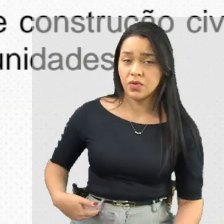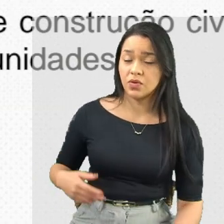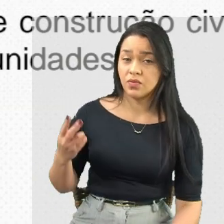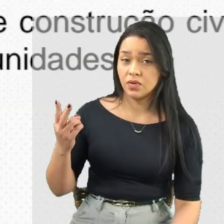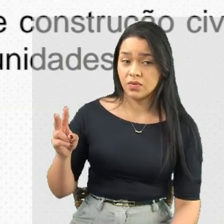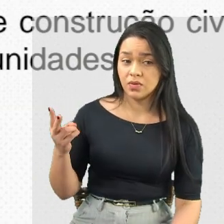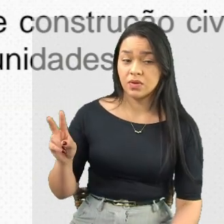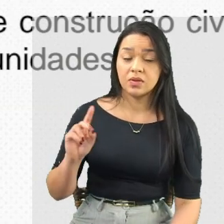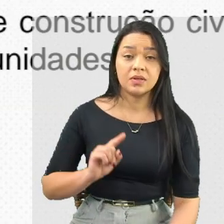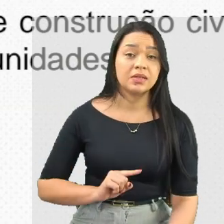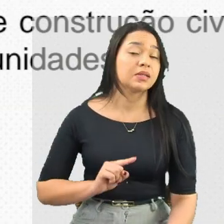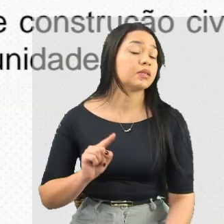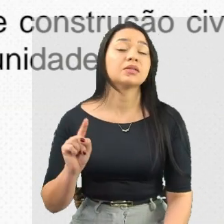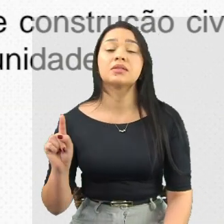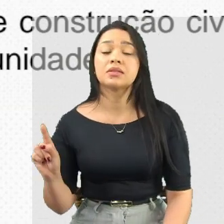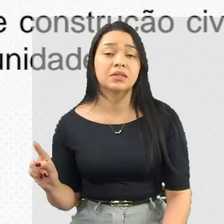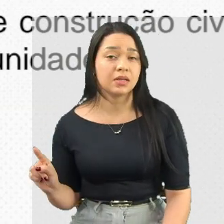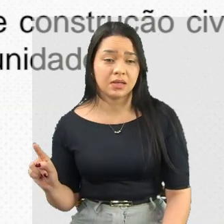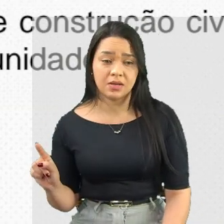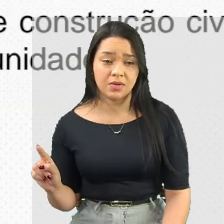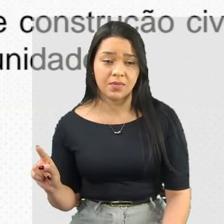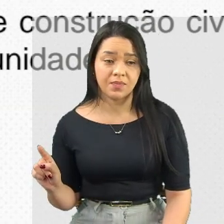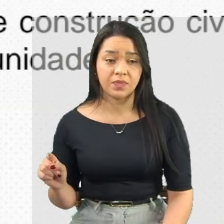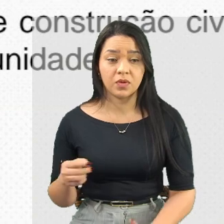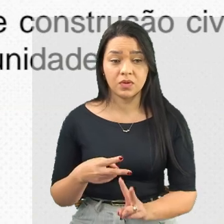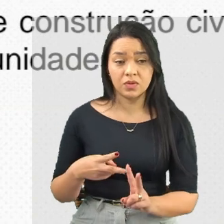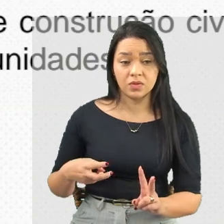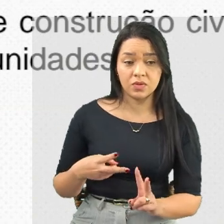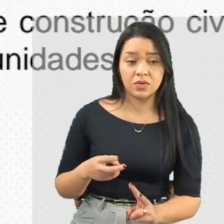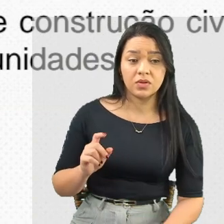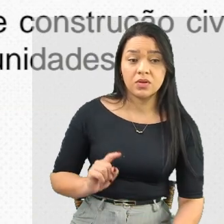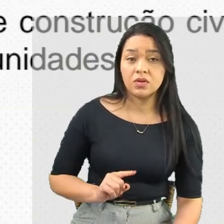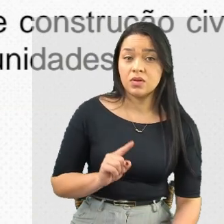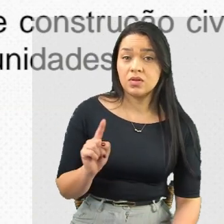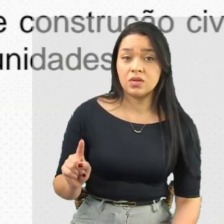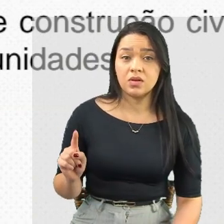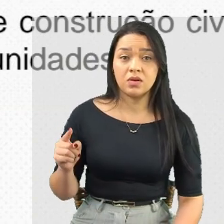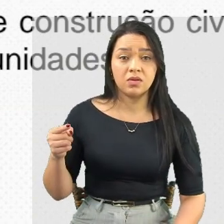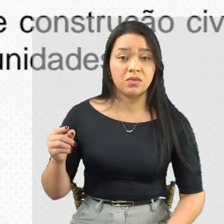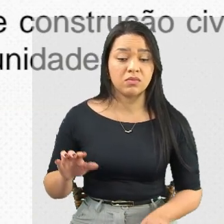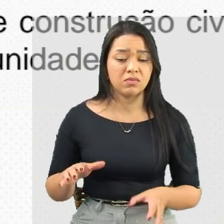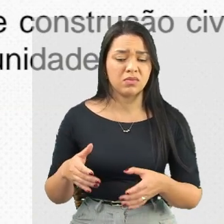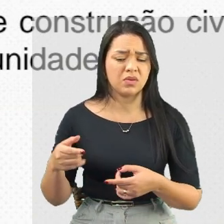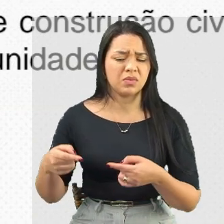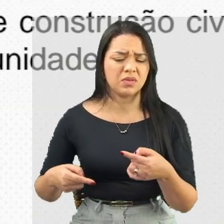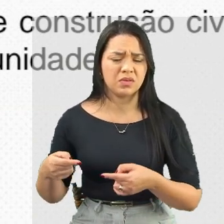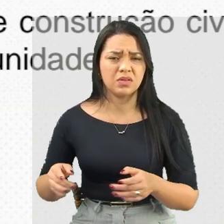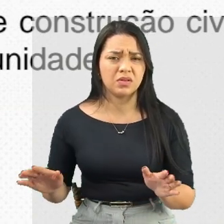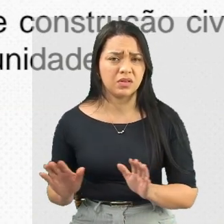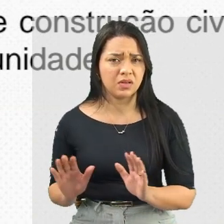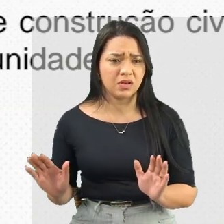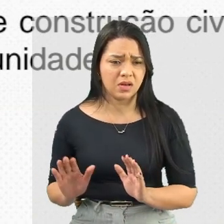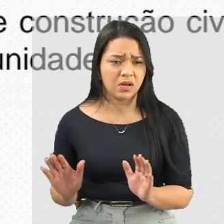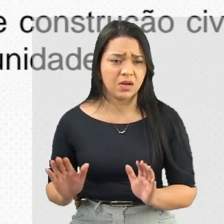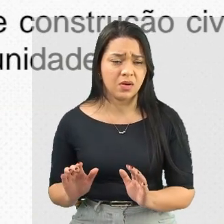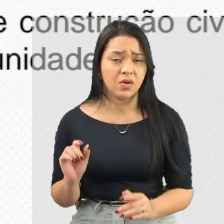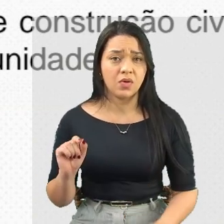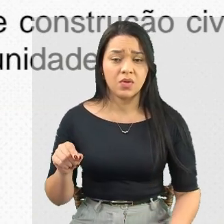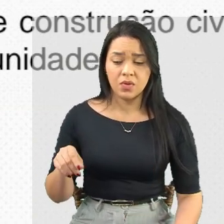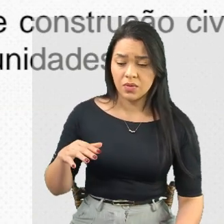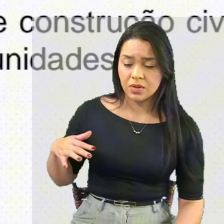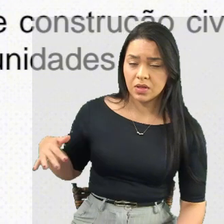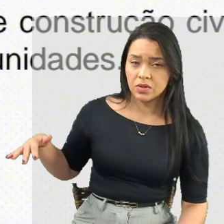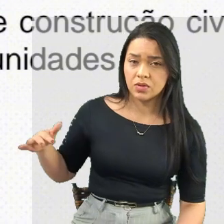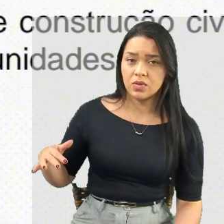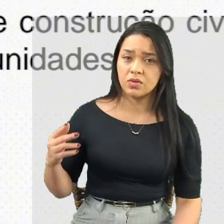na verdade, os indígenas Warao não são refugiados políticos, eles são refugiados climáticos. O território